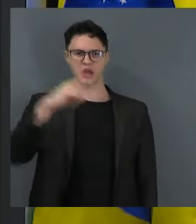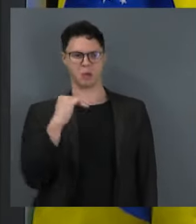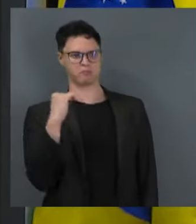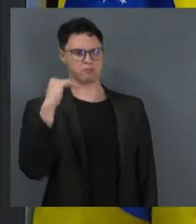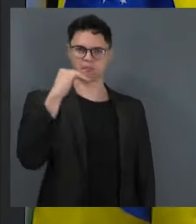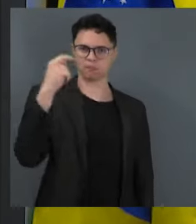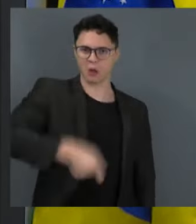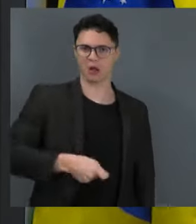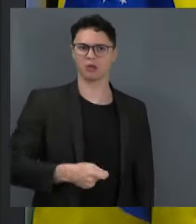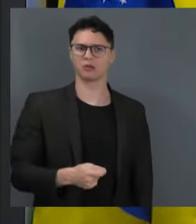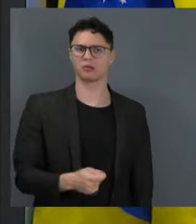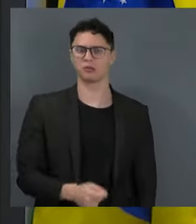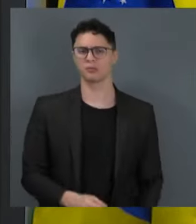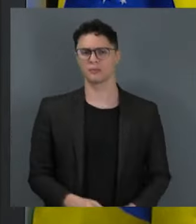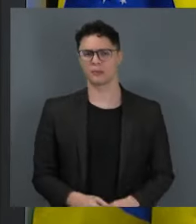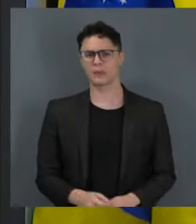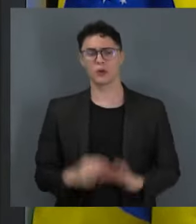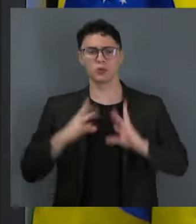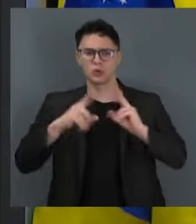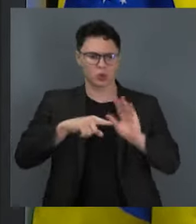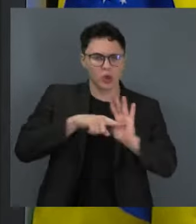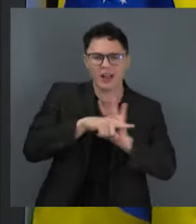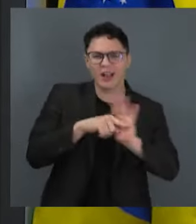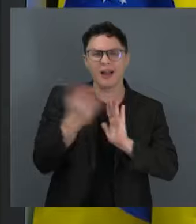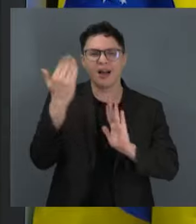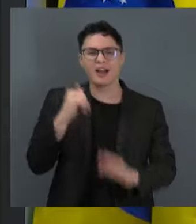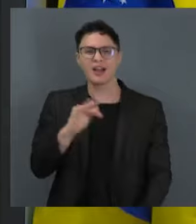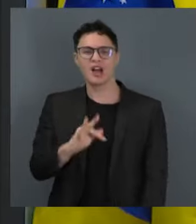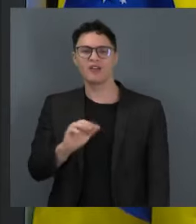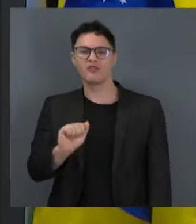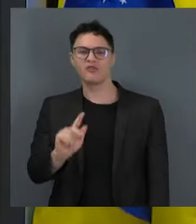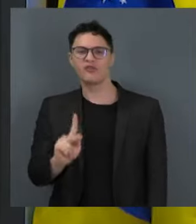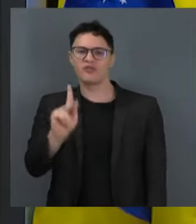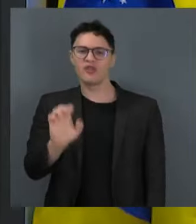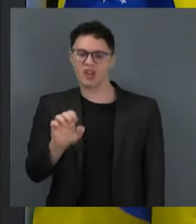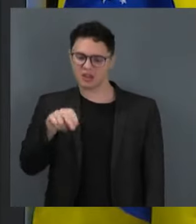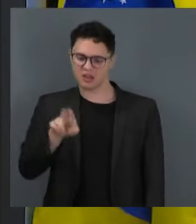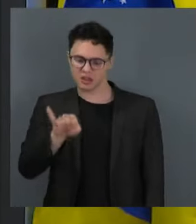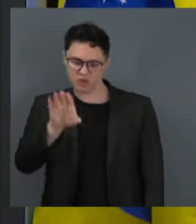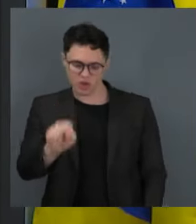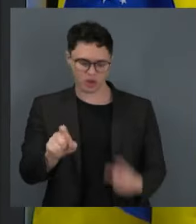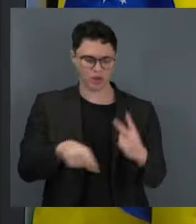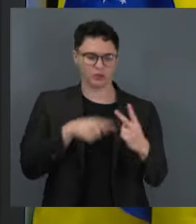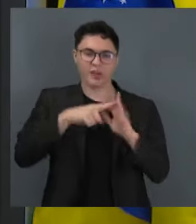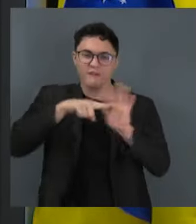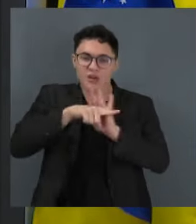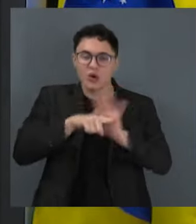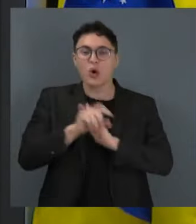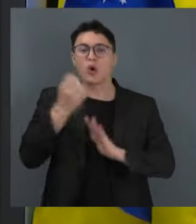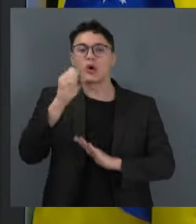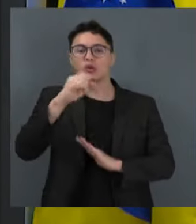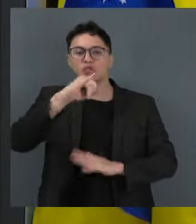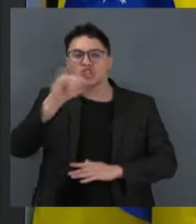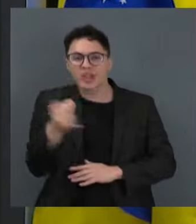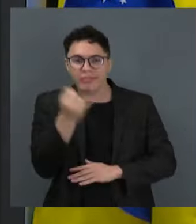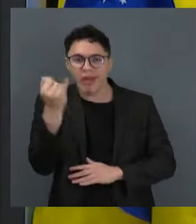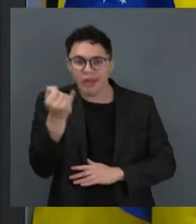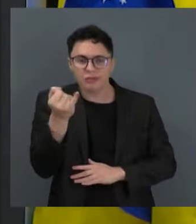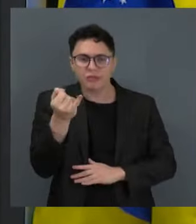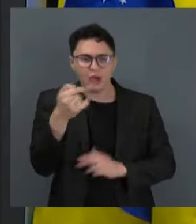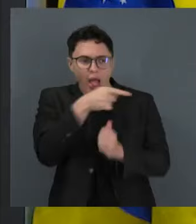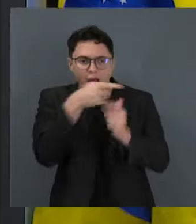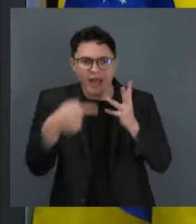na condução dos inquéritos de fake News e de Oito de Janeiro mas mesmo assim ele continua abusando em outras